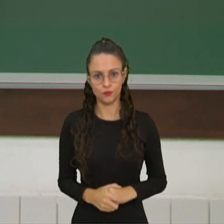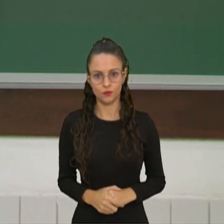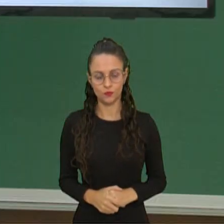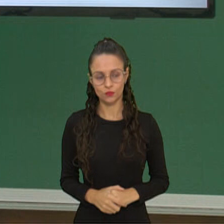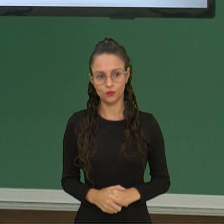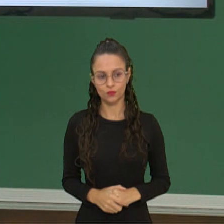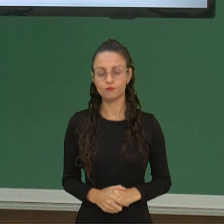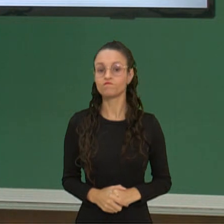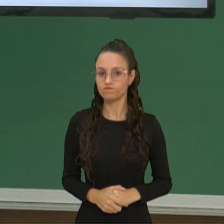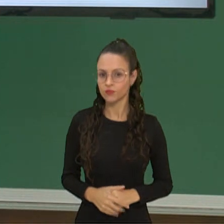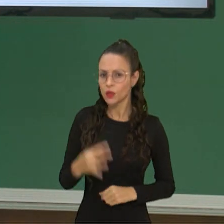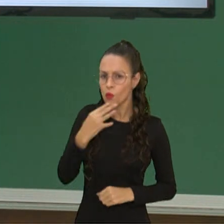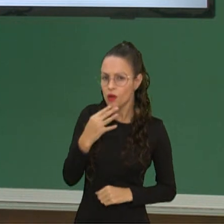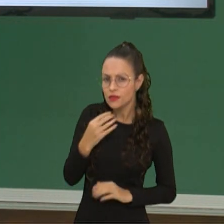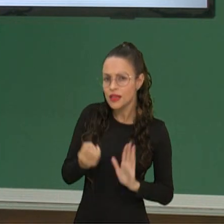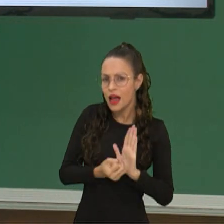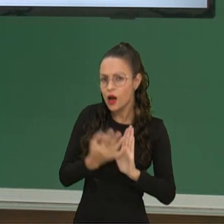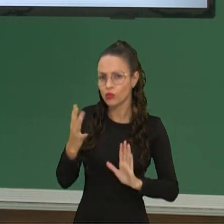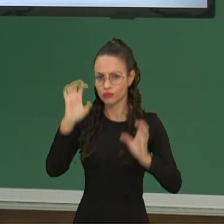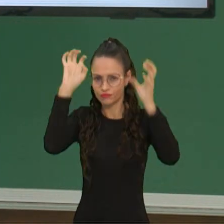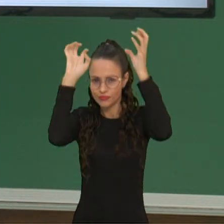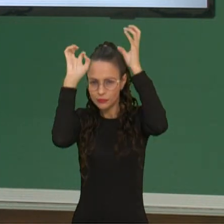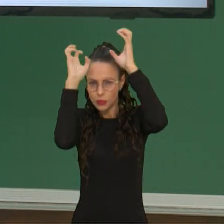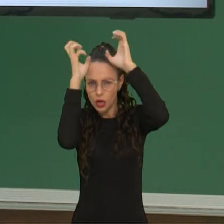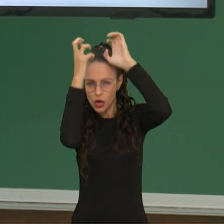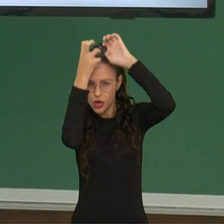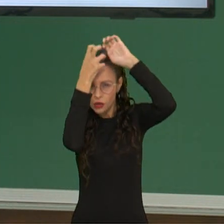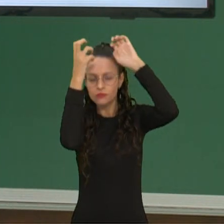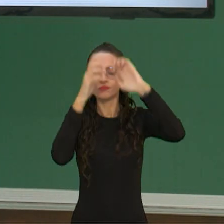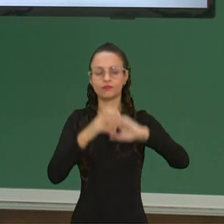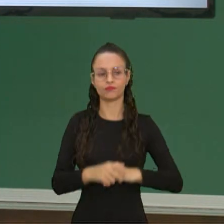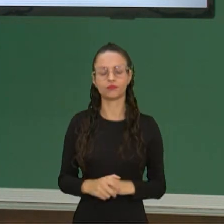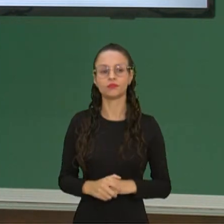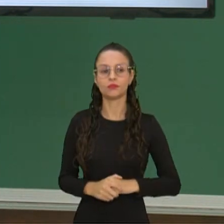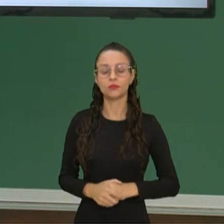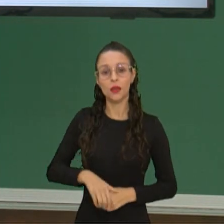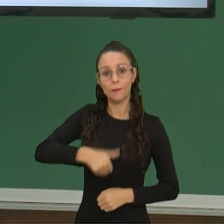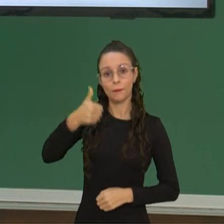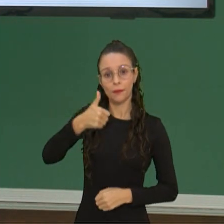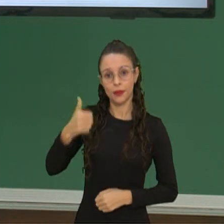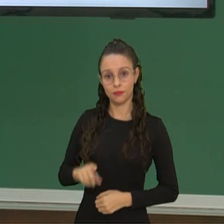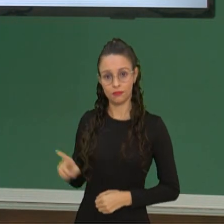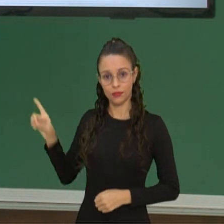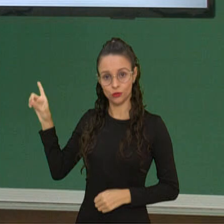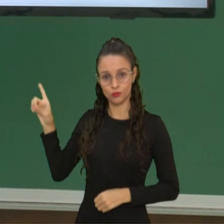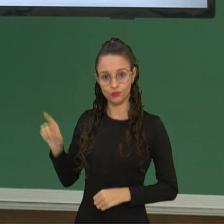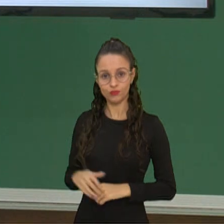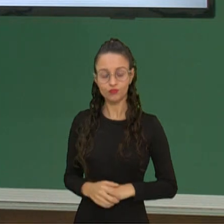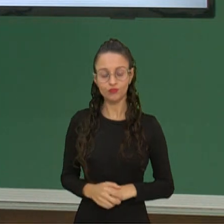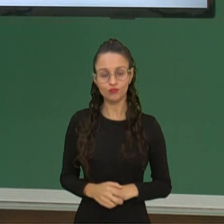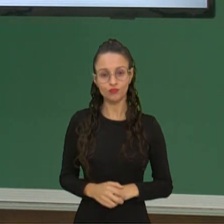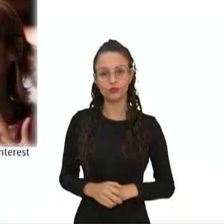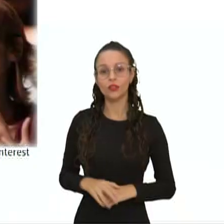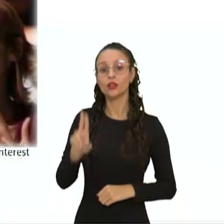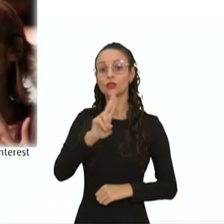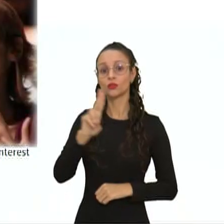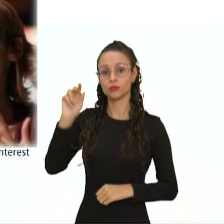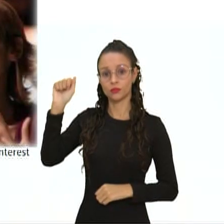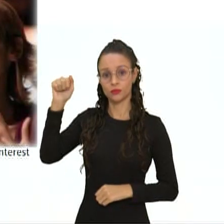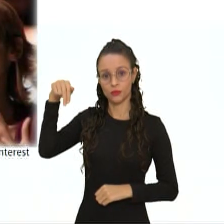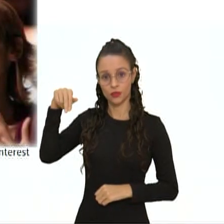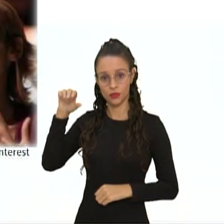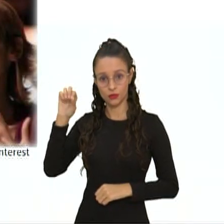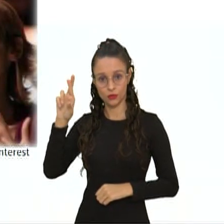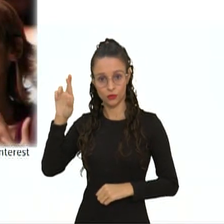e vamos conhecer alguns desses transtornos é o primeiro deles então é esse o transtorno chamado